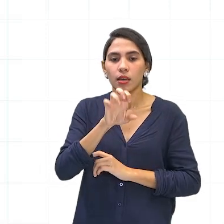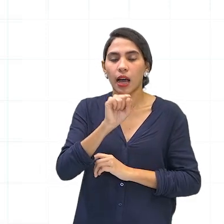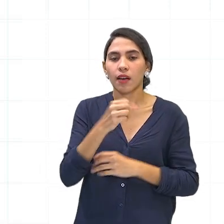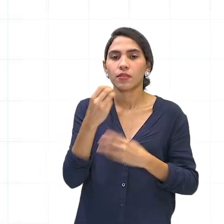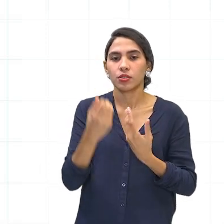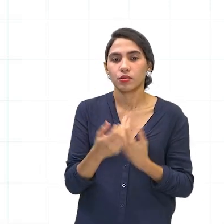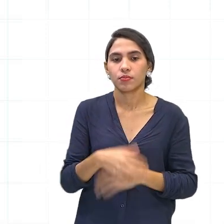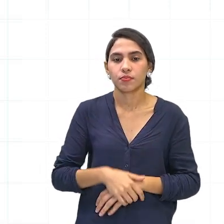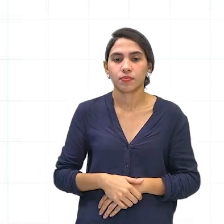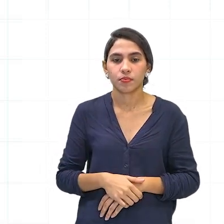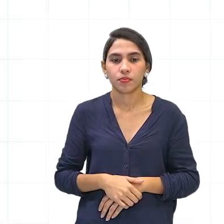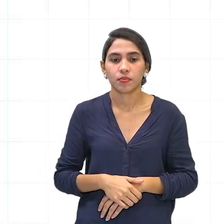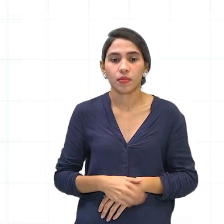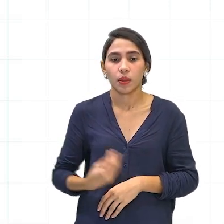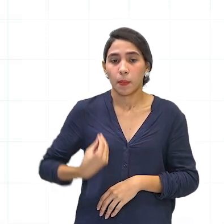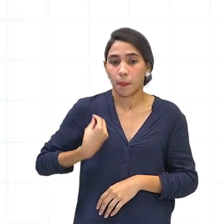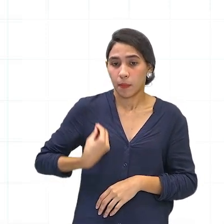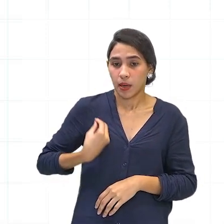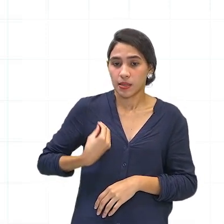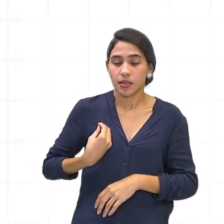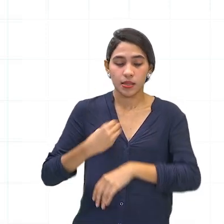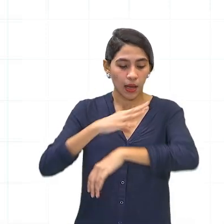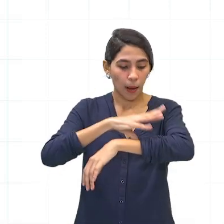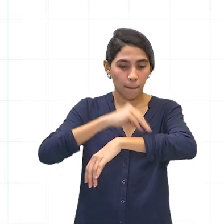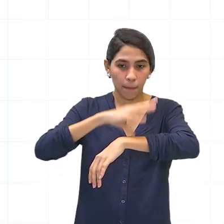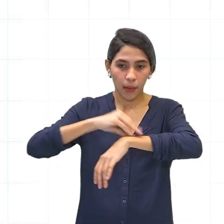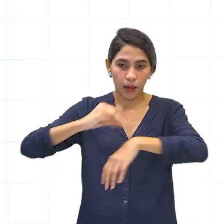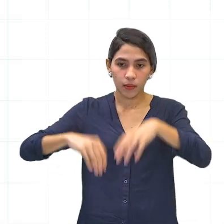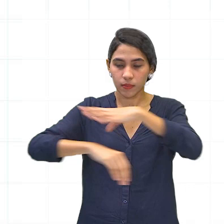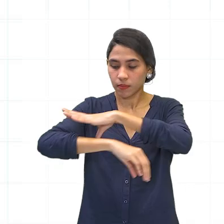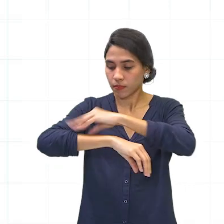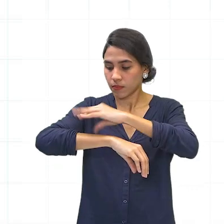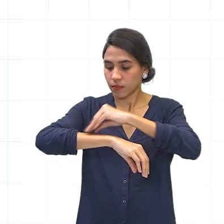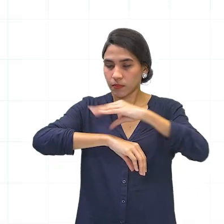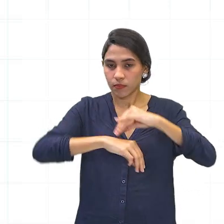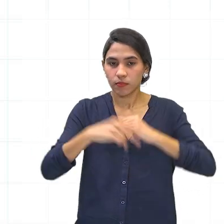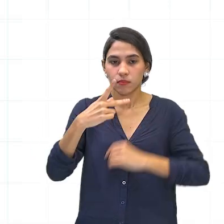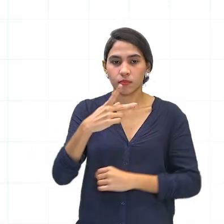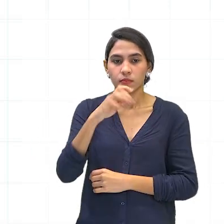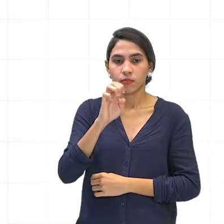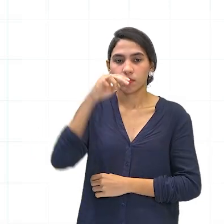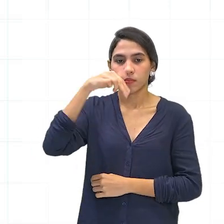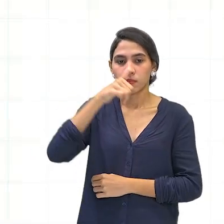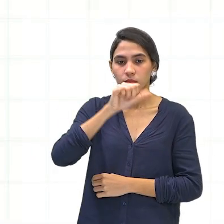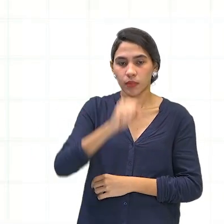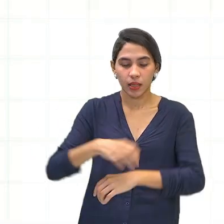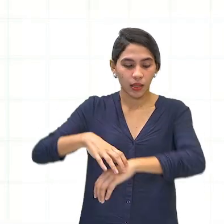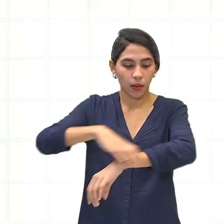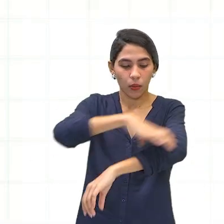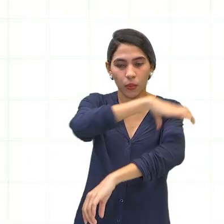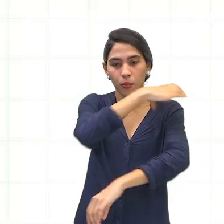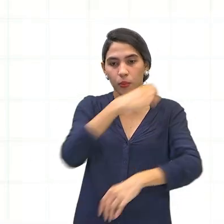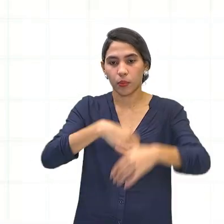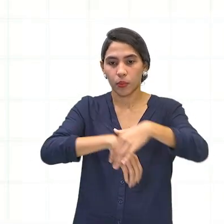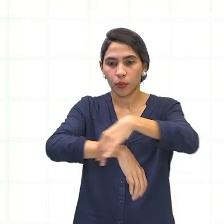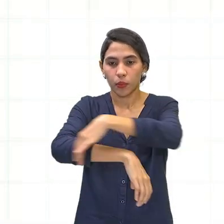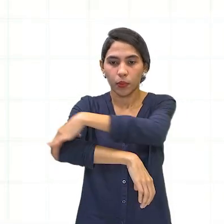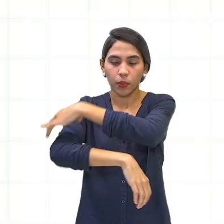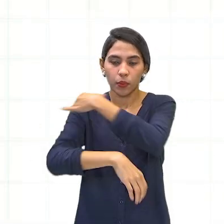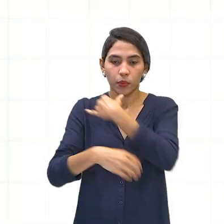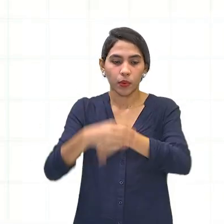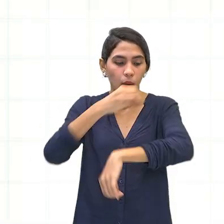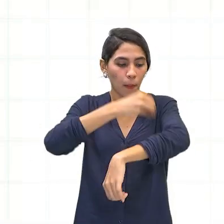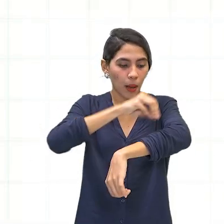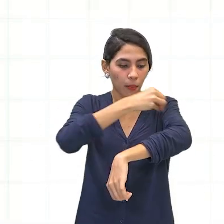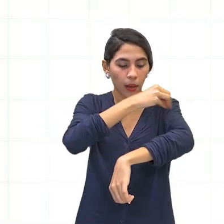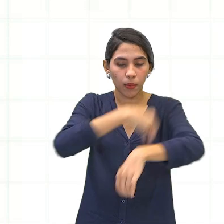voo. Então, olha aí, presença de penas, né? Nós temos aí a presença dessas penas que revestem todo o corpo desses animais e